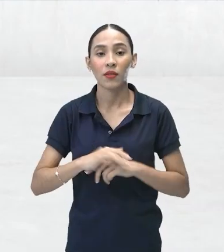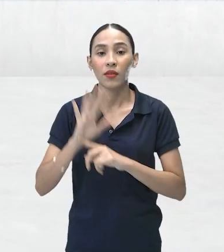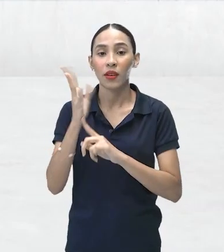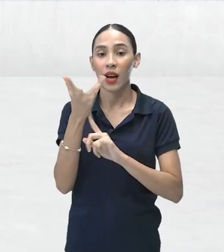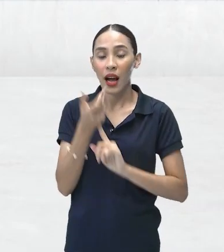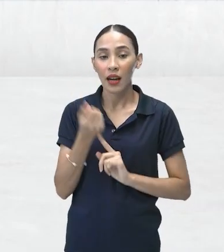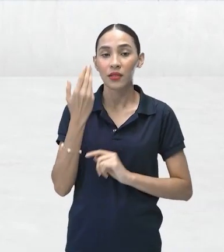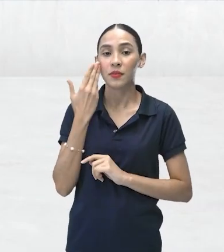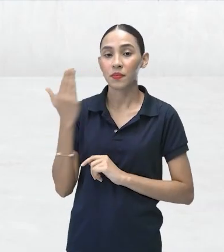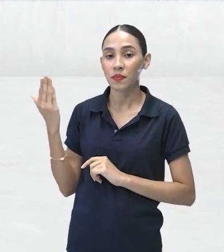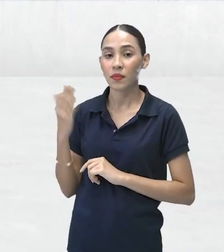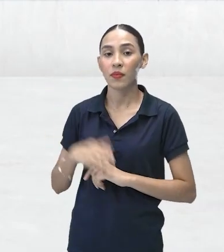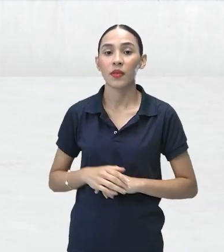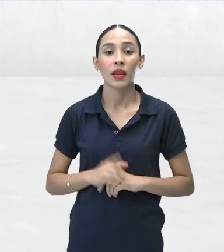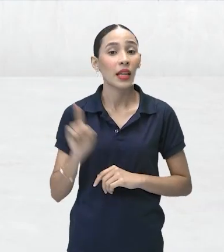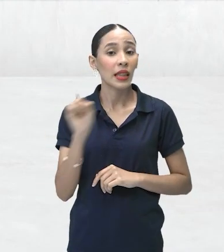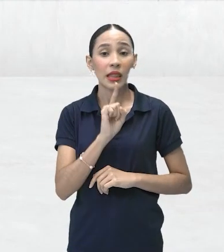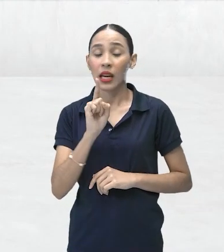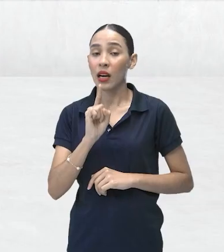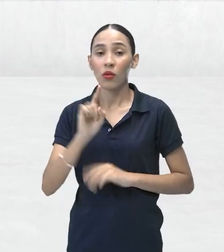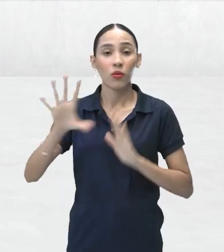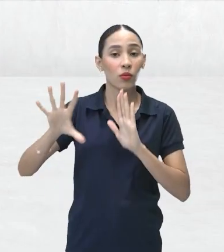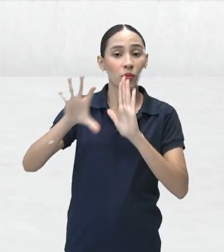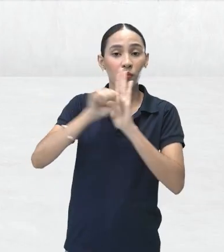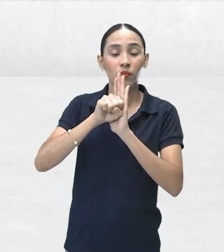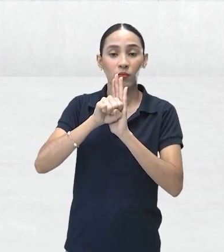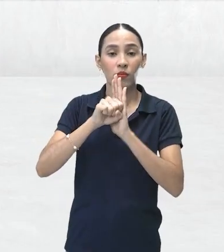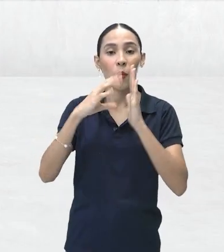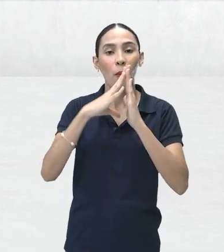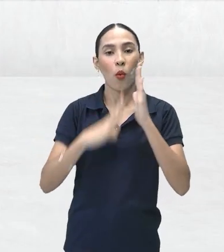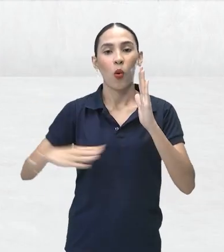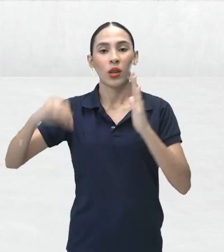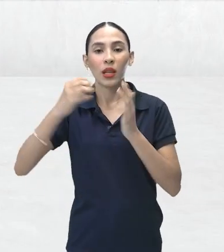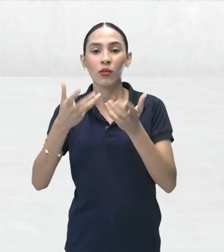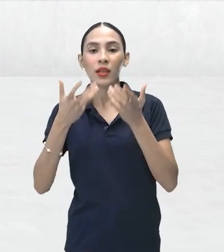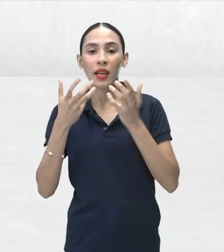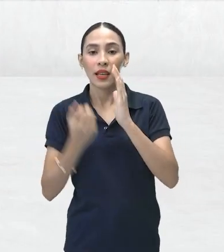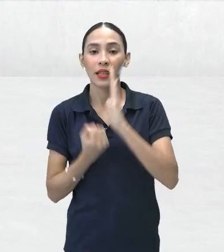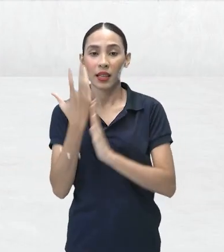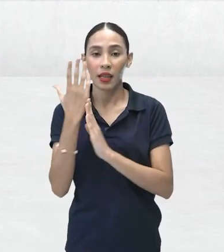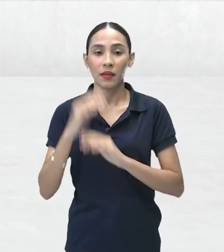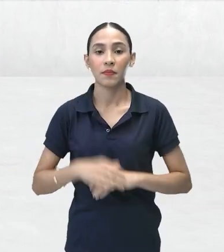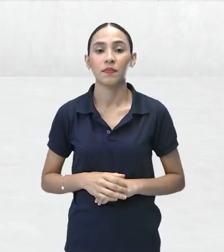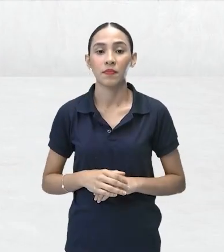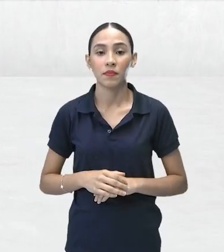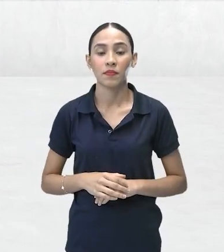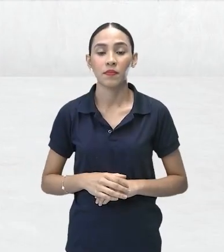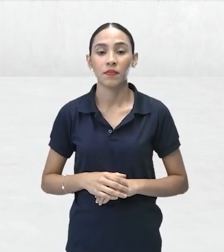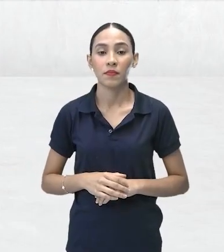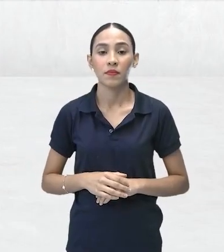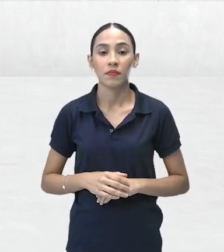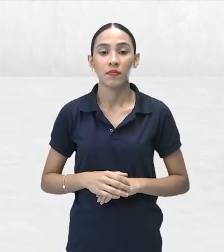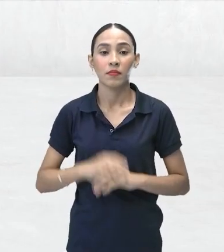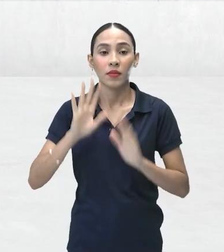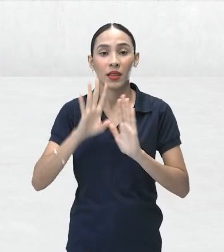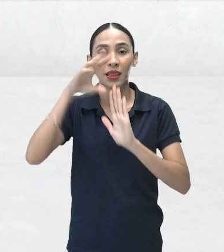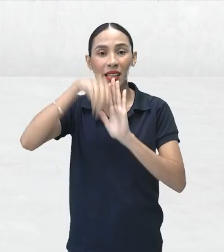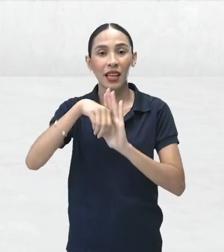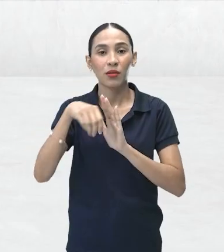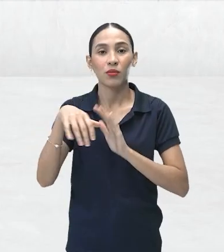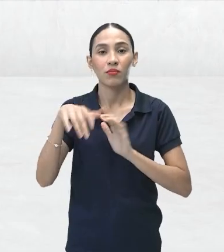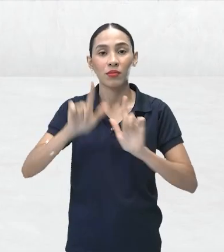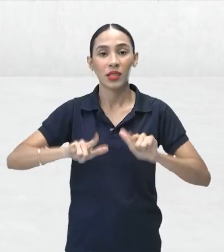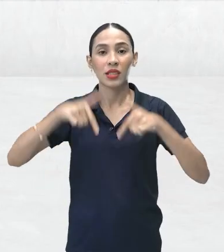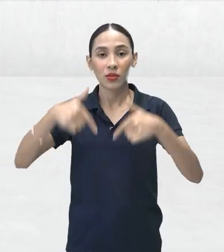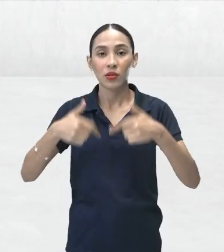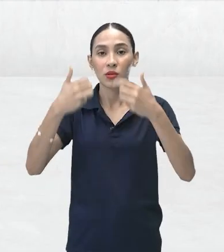arte? Não se imita aquilo que se quer criar. Então, dentro desse movimento,